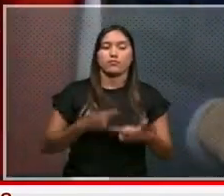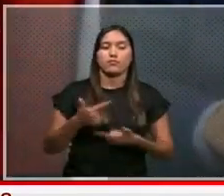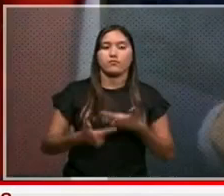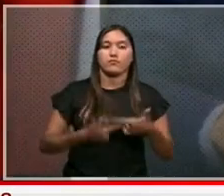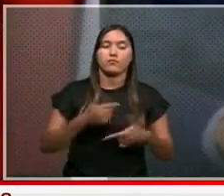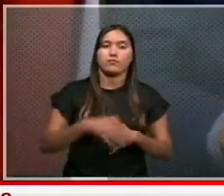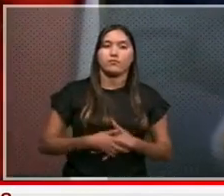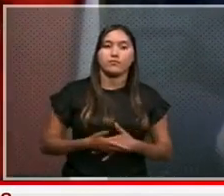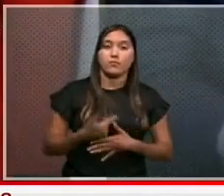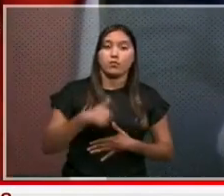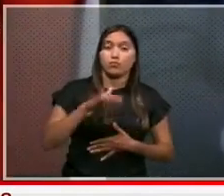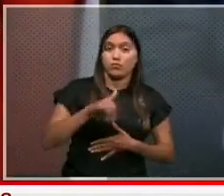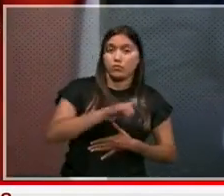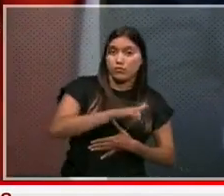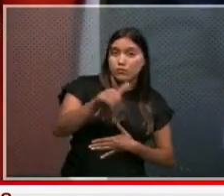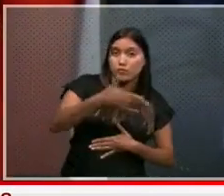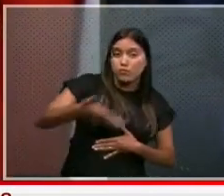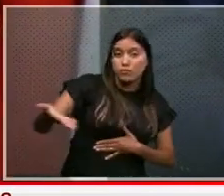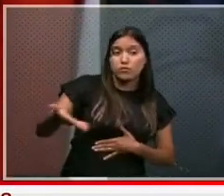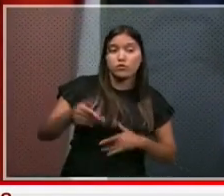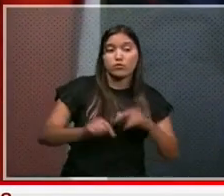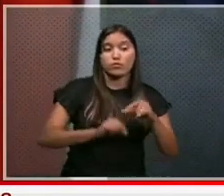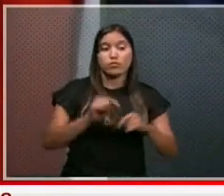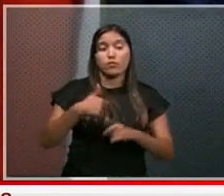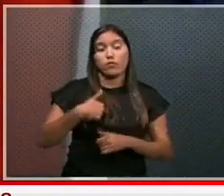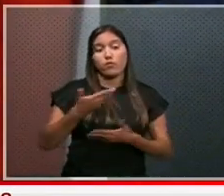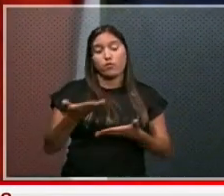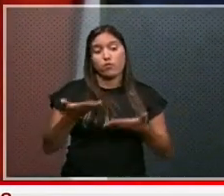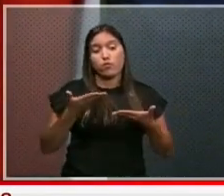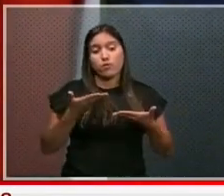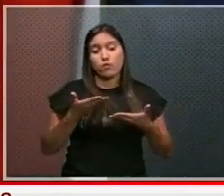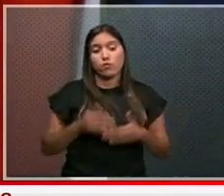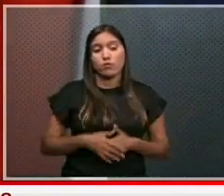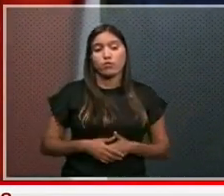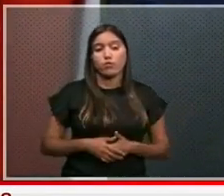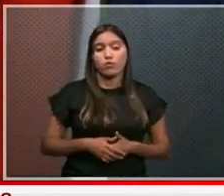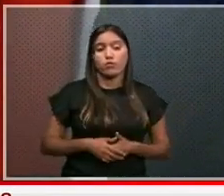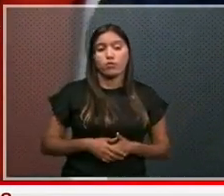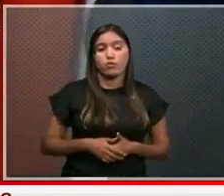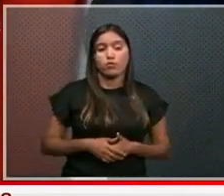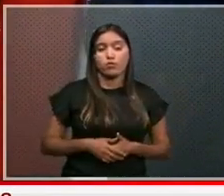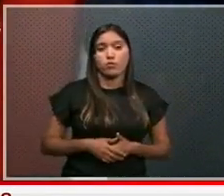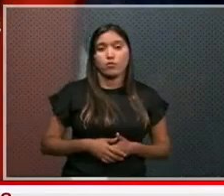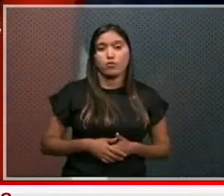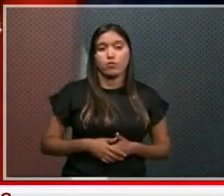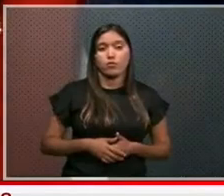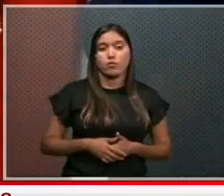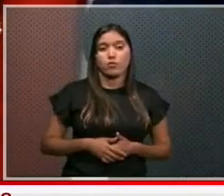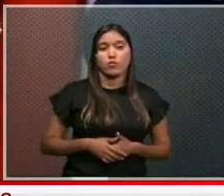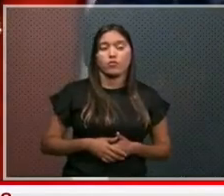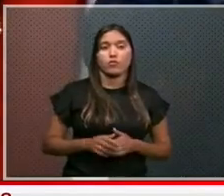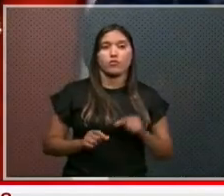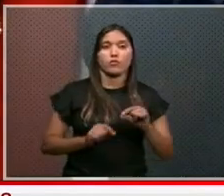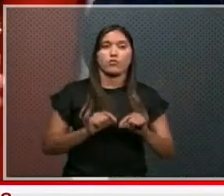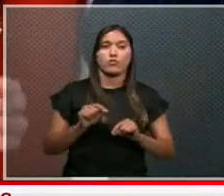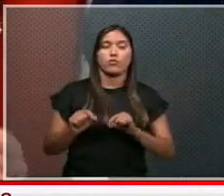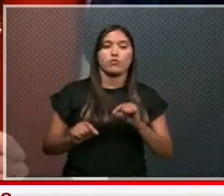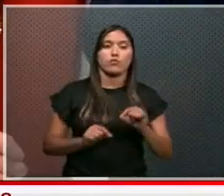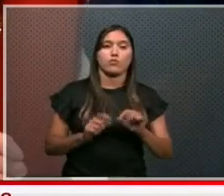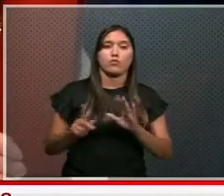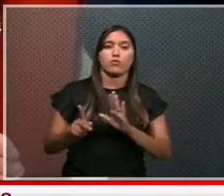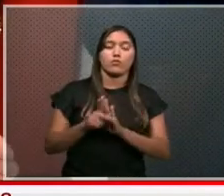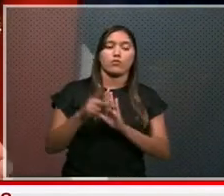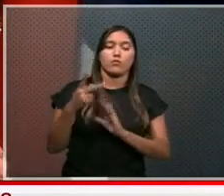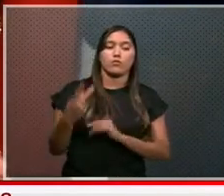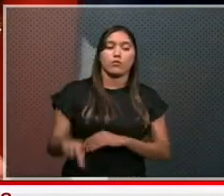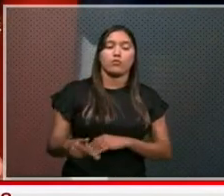e eu já tô adiantando que eu vou convidar para este workshop oficina reunião de trabalho a